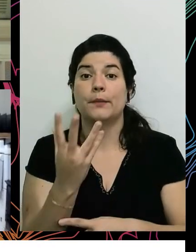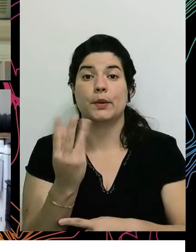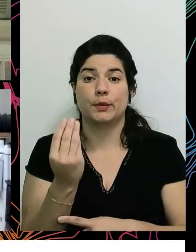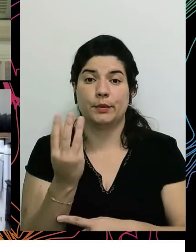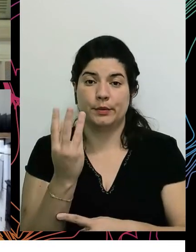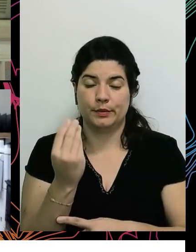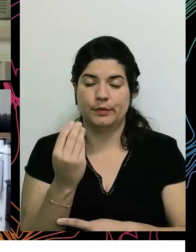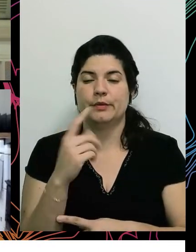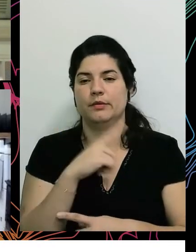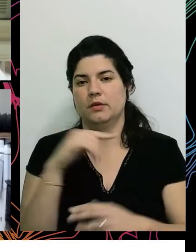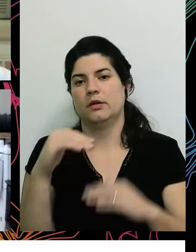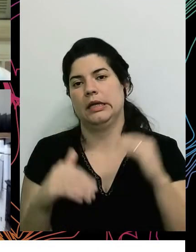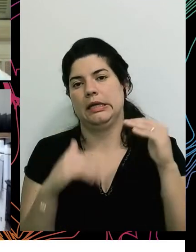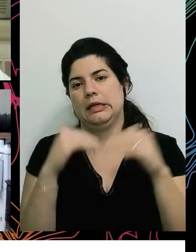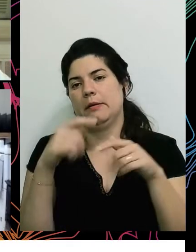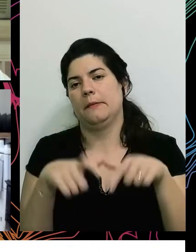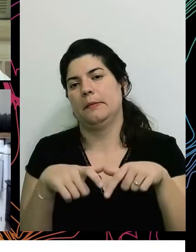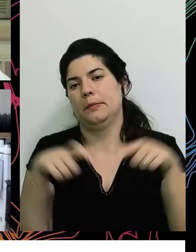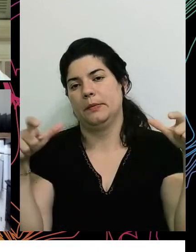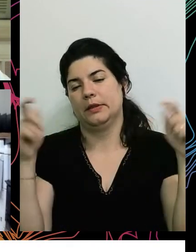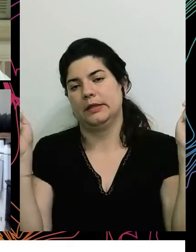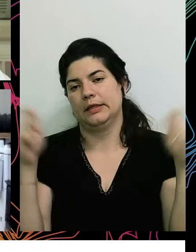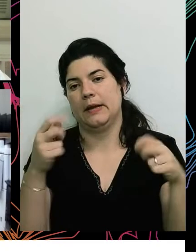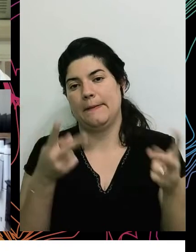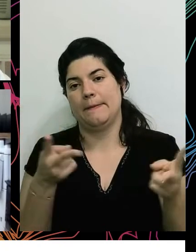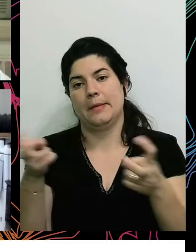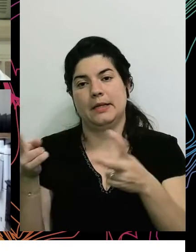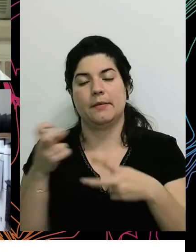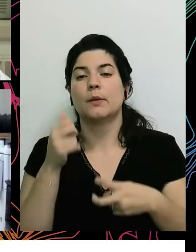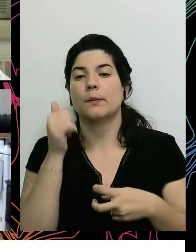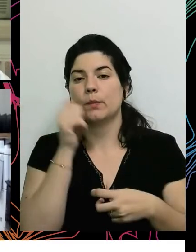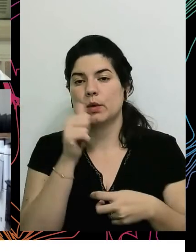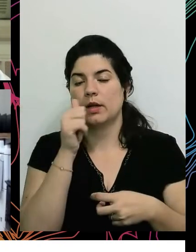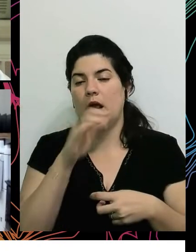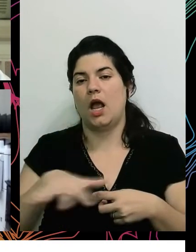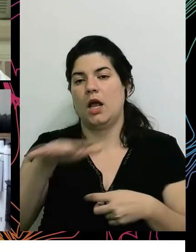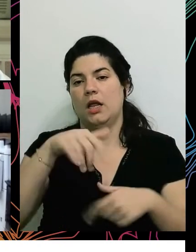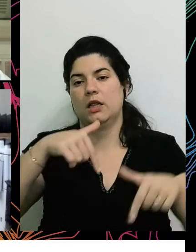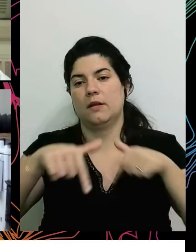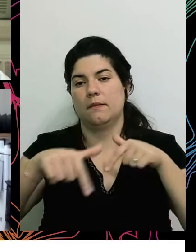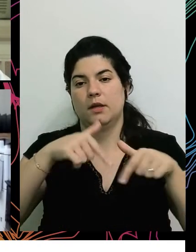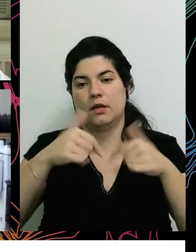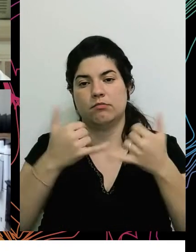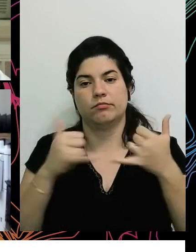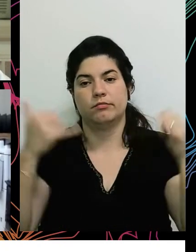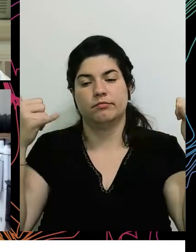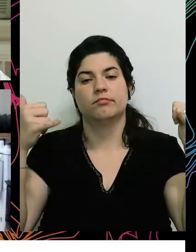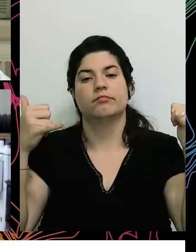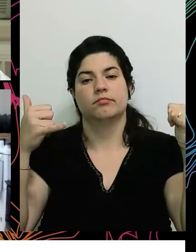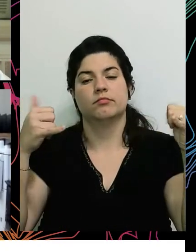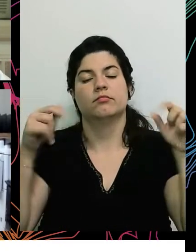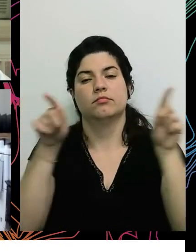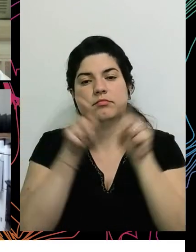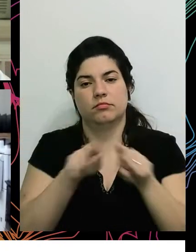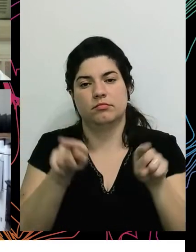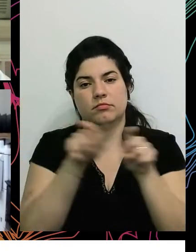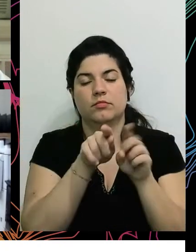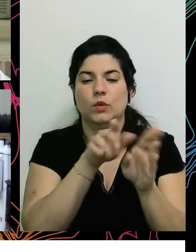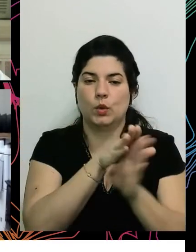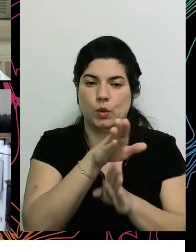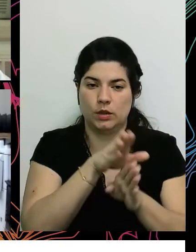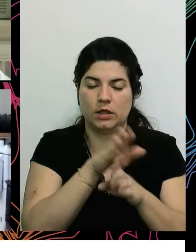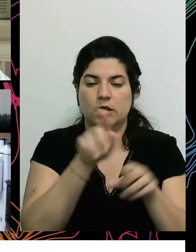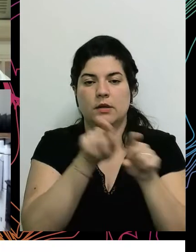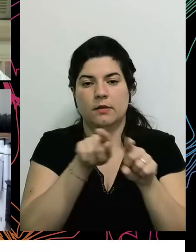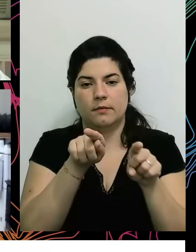esse crescimento que nós estamos percebendo de mulheres no setor de energia, de mulheres nos conselhos e no